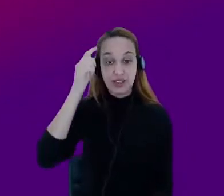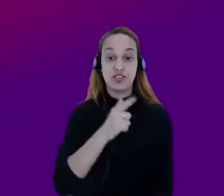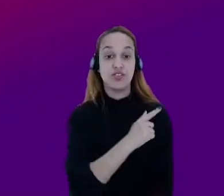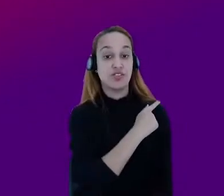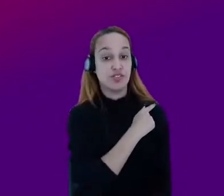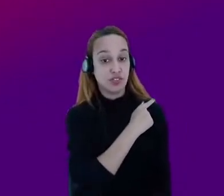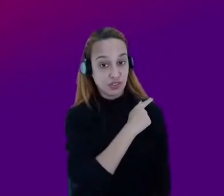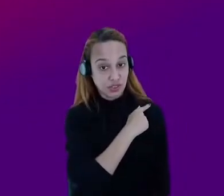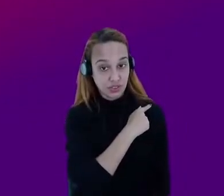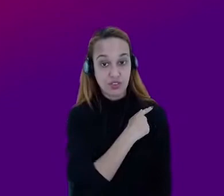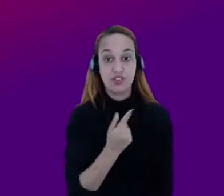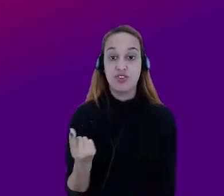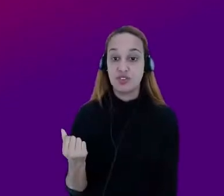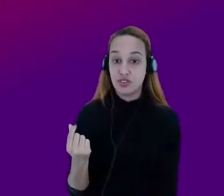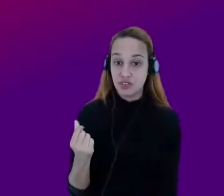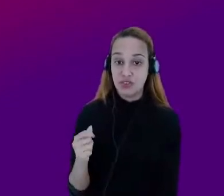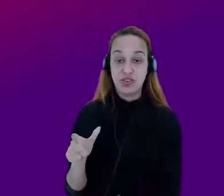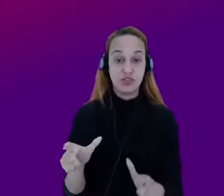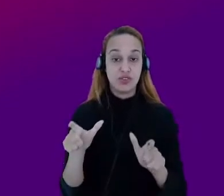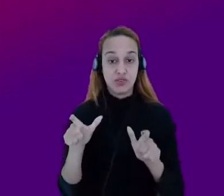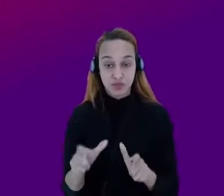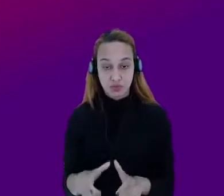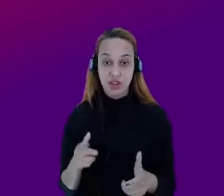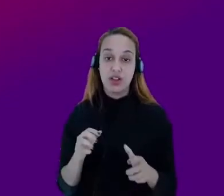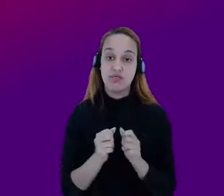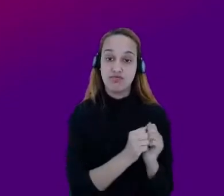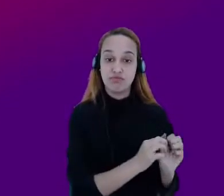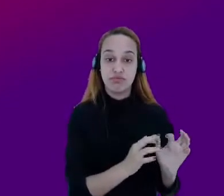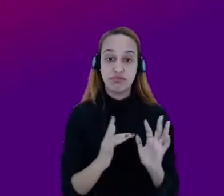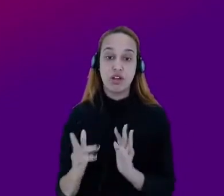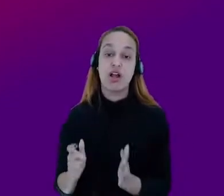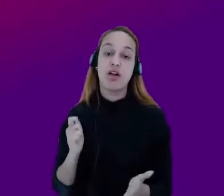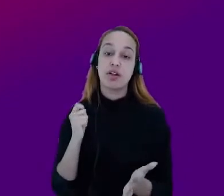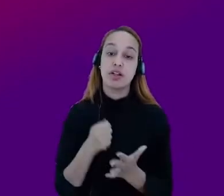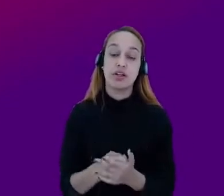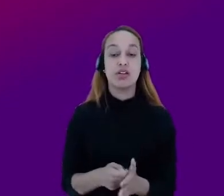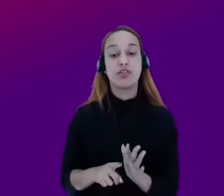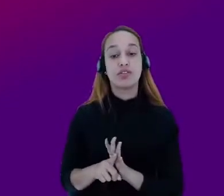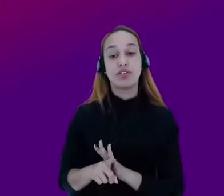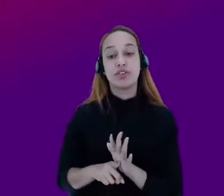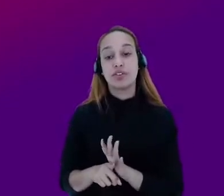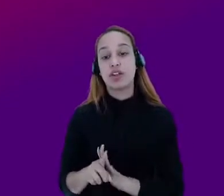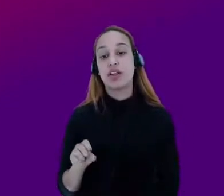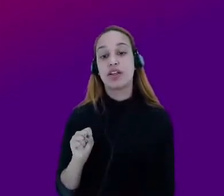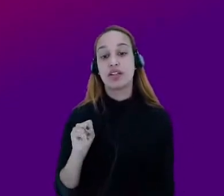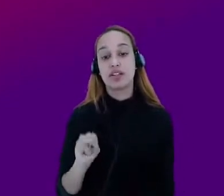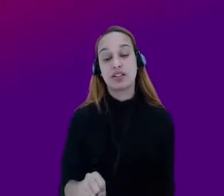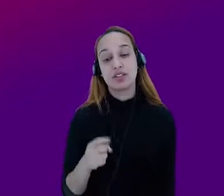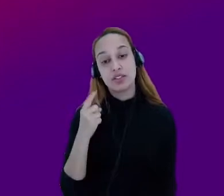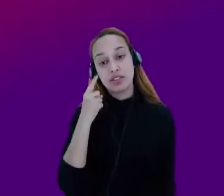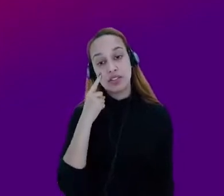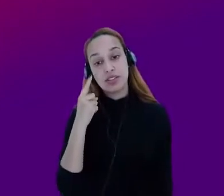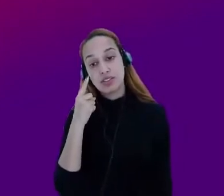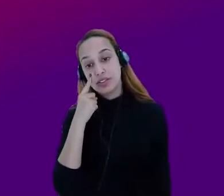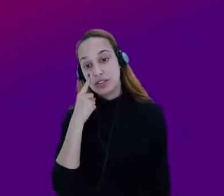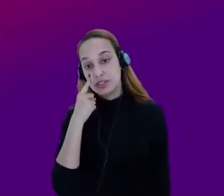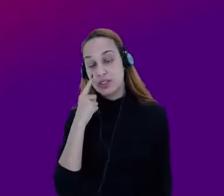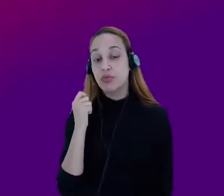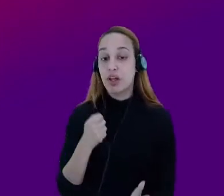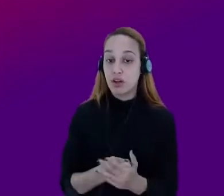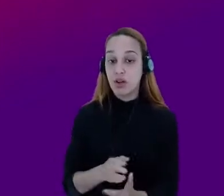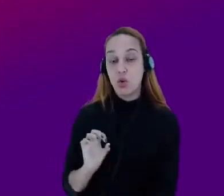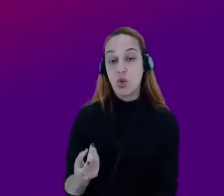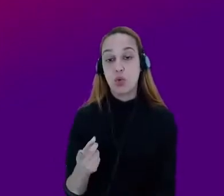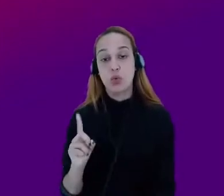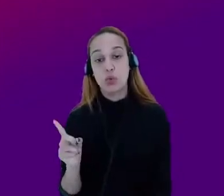das apólices, ou seja, fluxo de pagamento, averiguar se o pagamento foi reconhecido ou não. Ou seja, nós temos uma